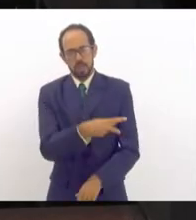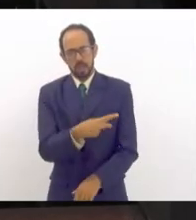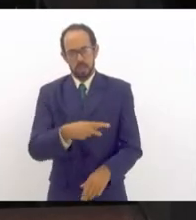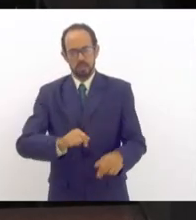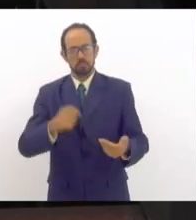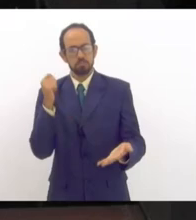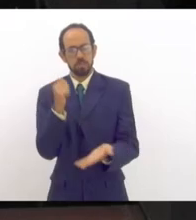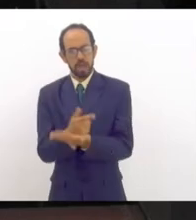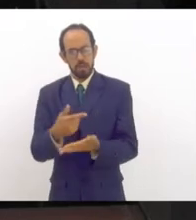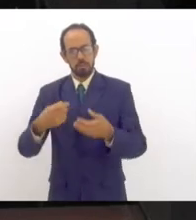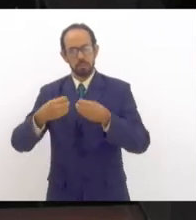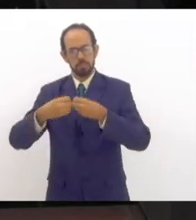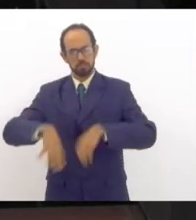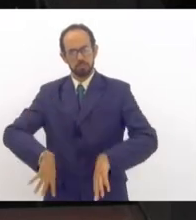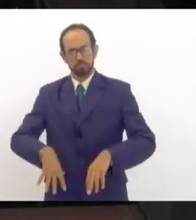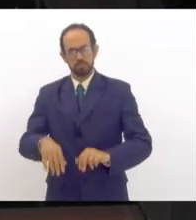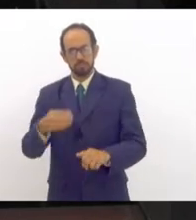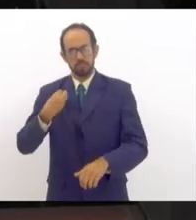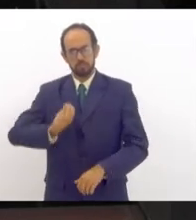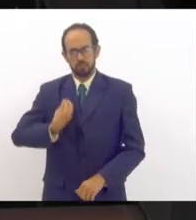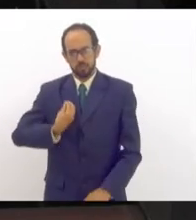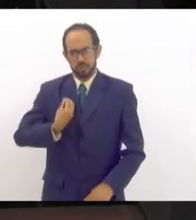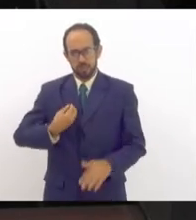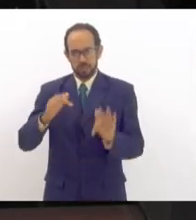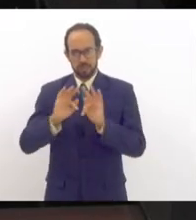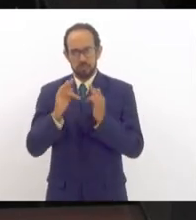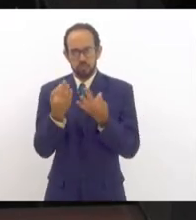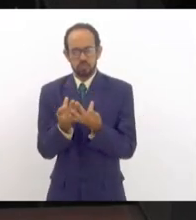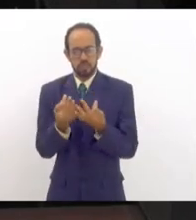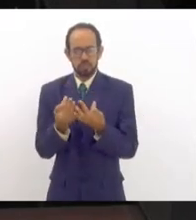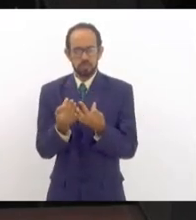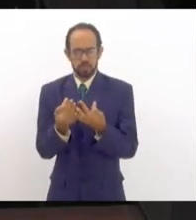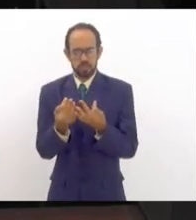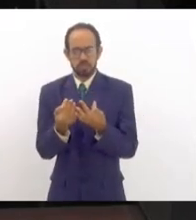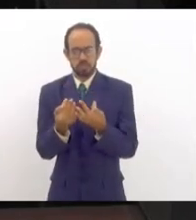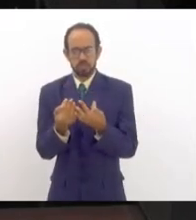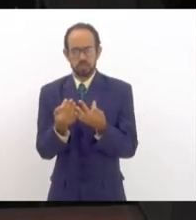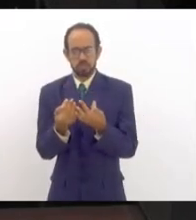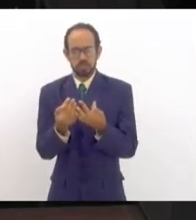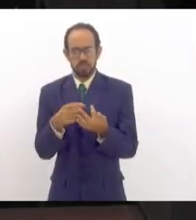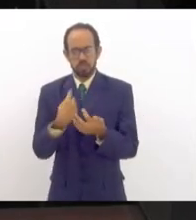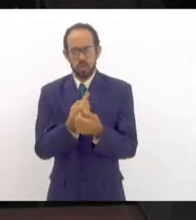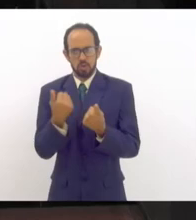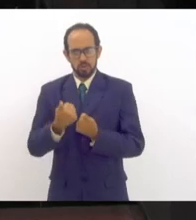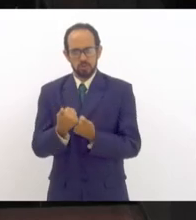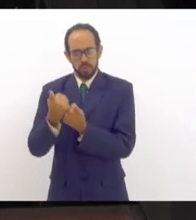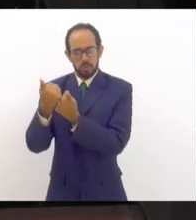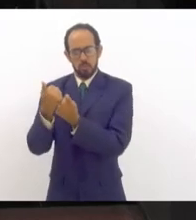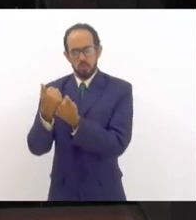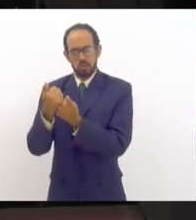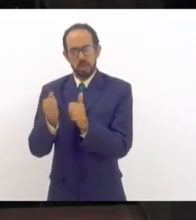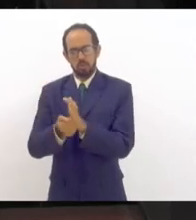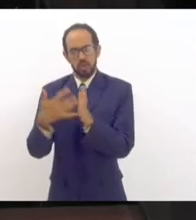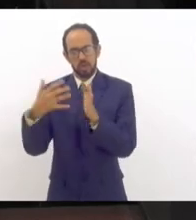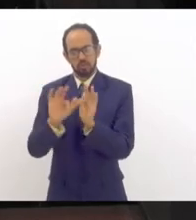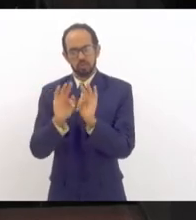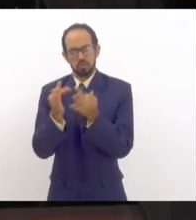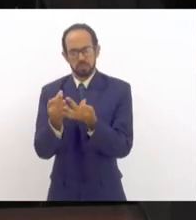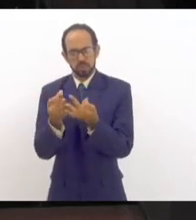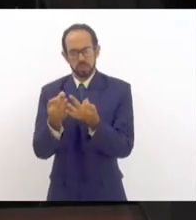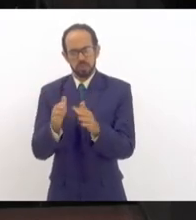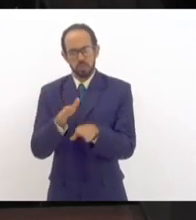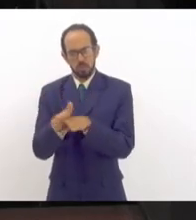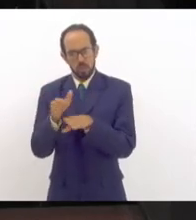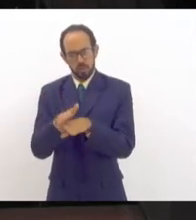a vida aos Comerciantes as famílias que ficaram desassistidas a gente tá dando apoio para muitas famílias tá orientando juridicamente